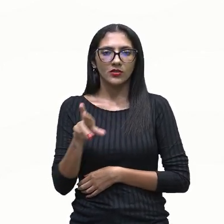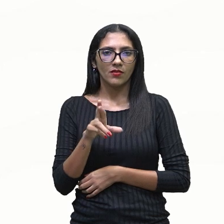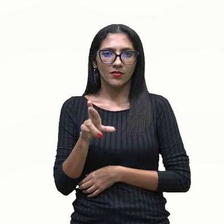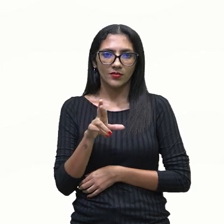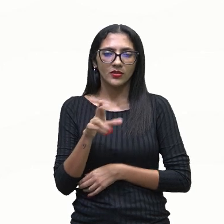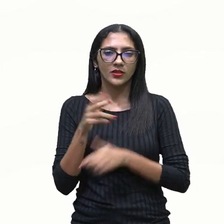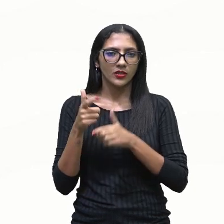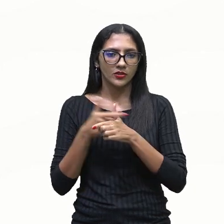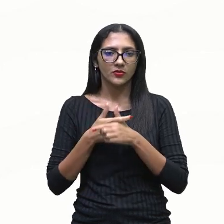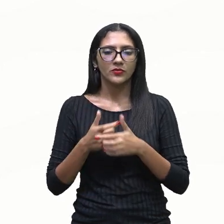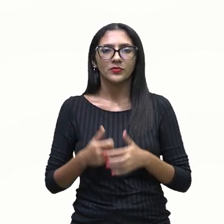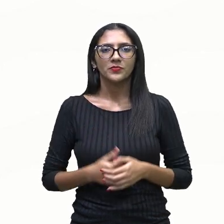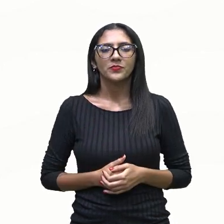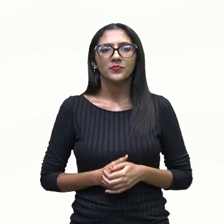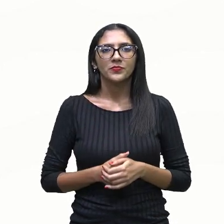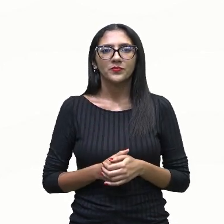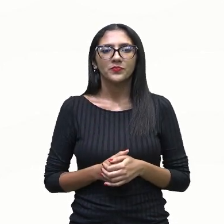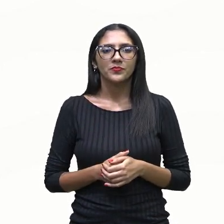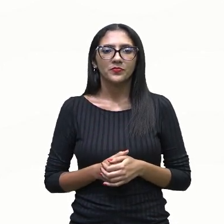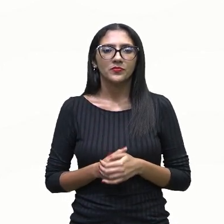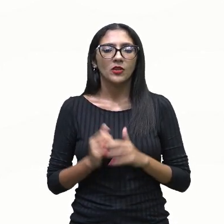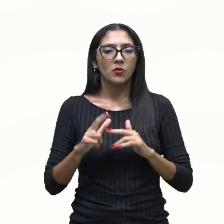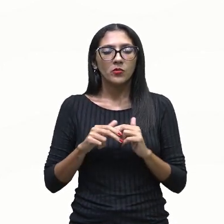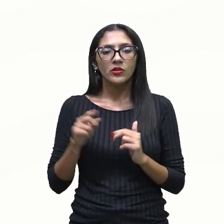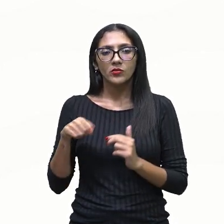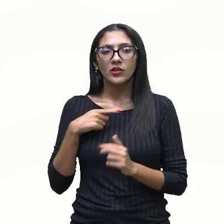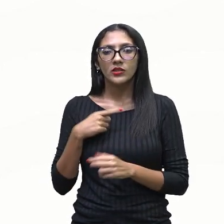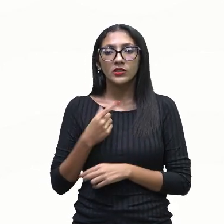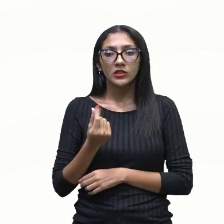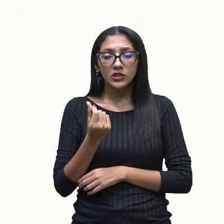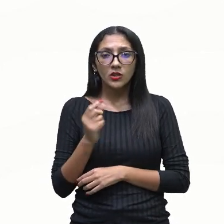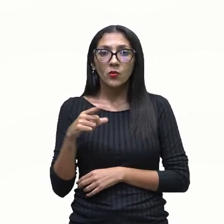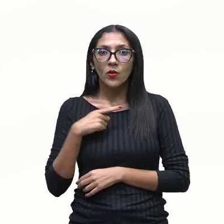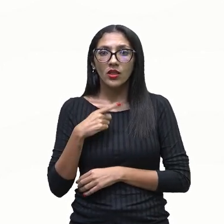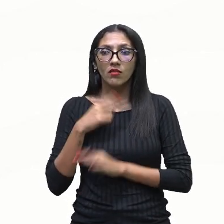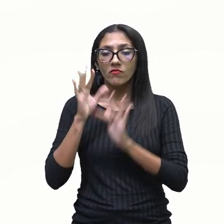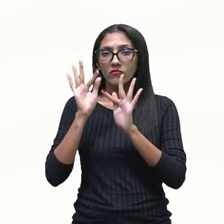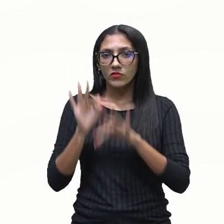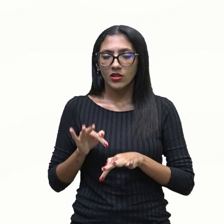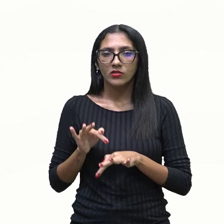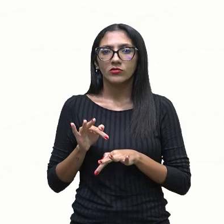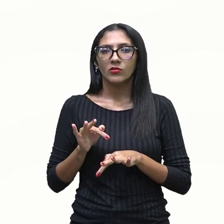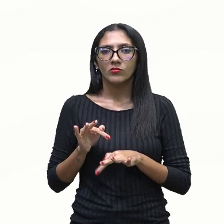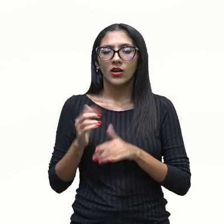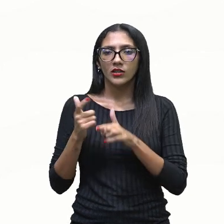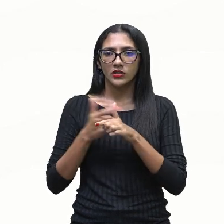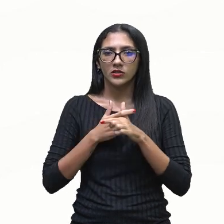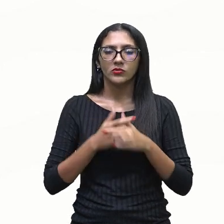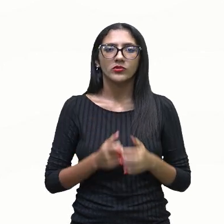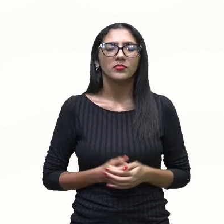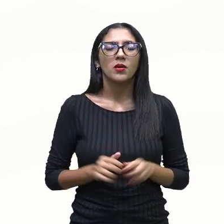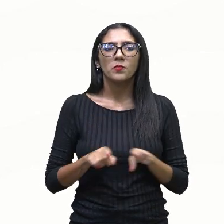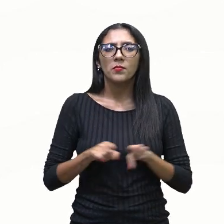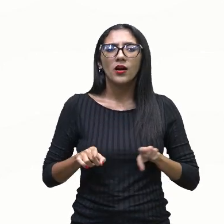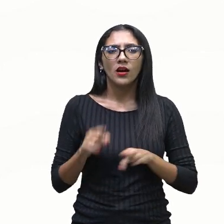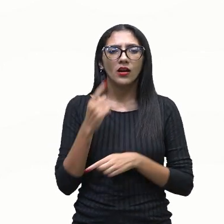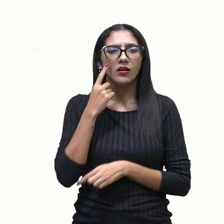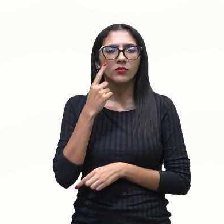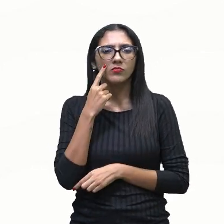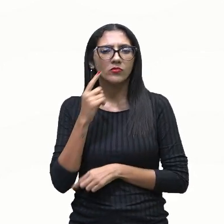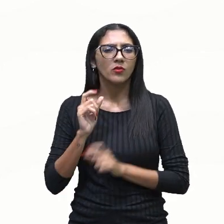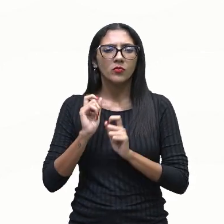R$253. E aí, com esse valor, o Fábio quitou a dívida. Olha só uma coisa importante a você reparar